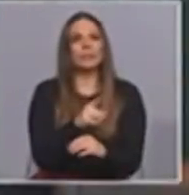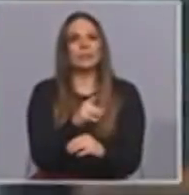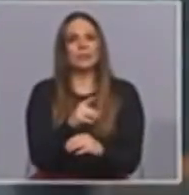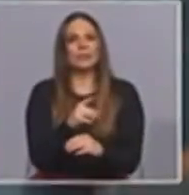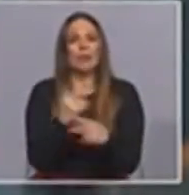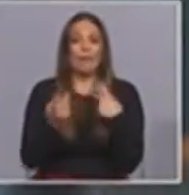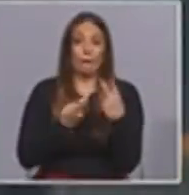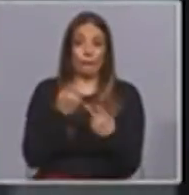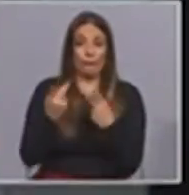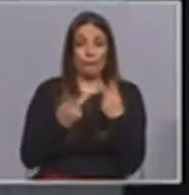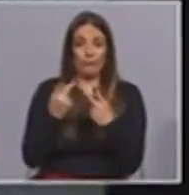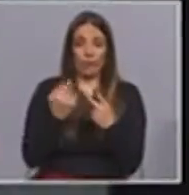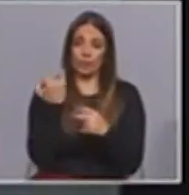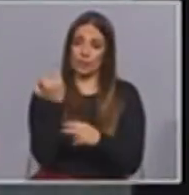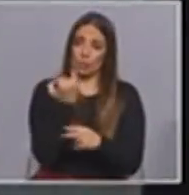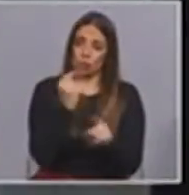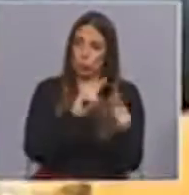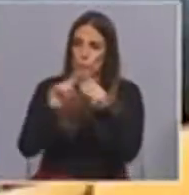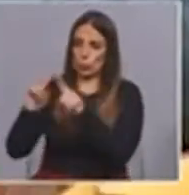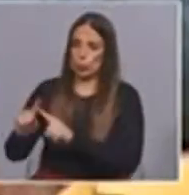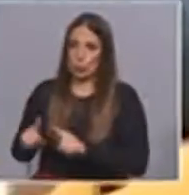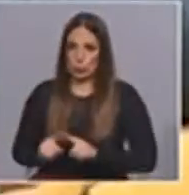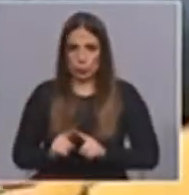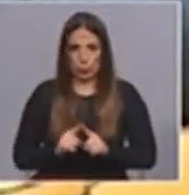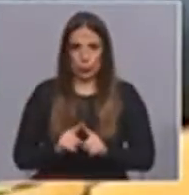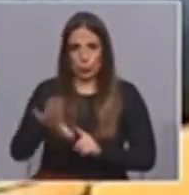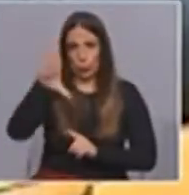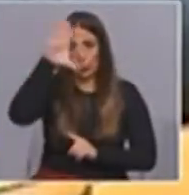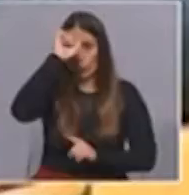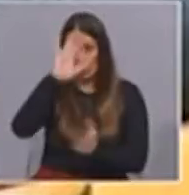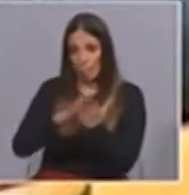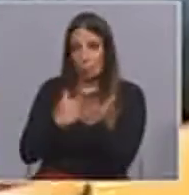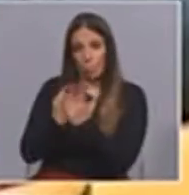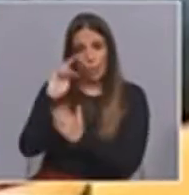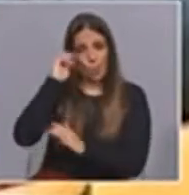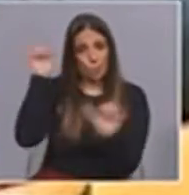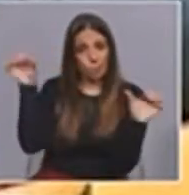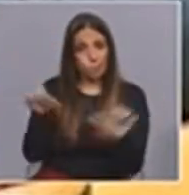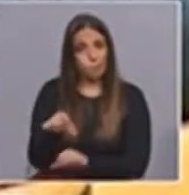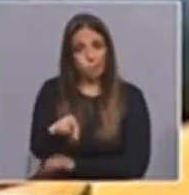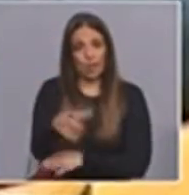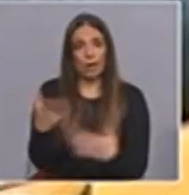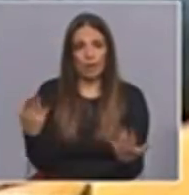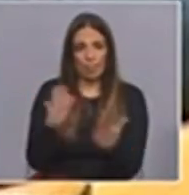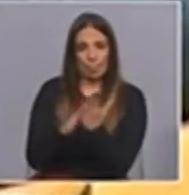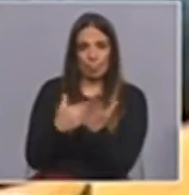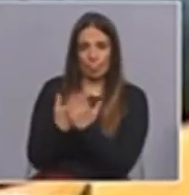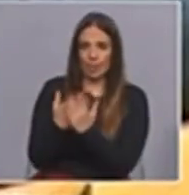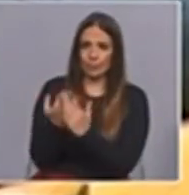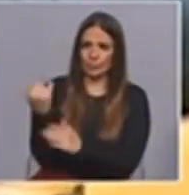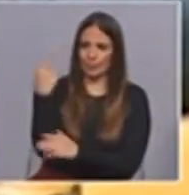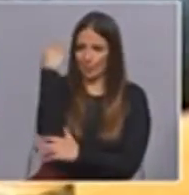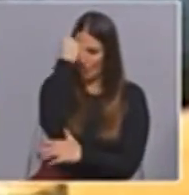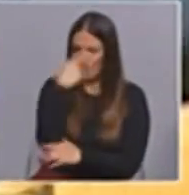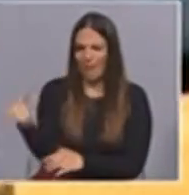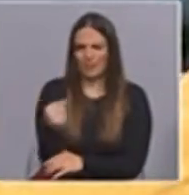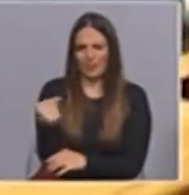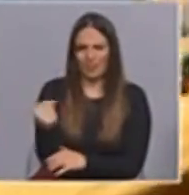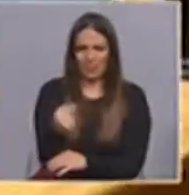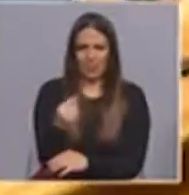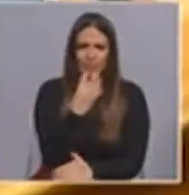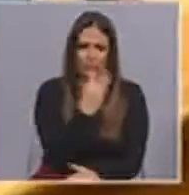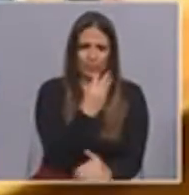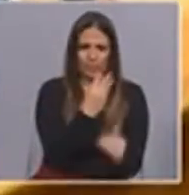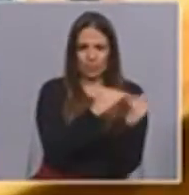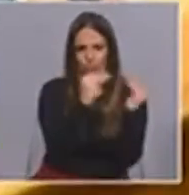na avaliação das instituições, o governo foi o mais penalizado, passando a ter uma imagem negativa ao cair de